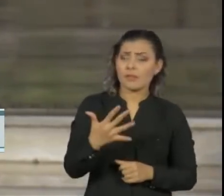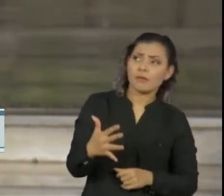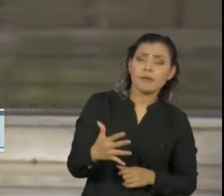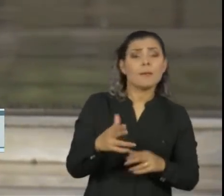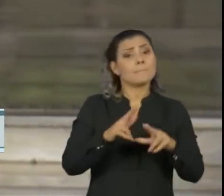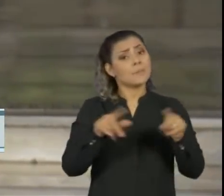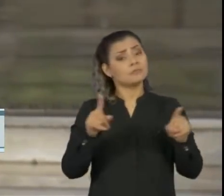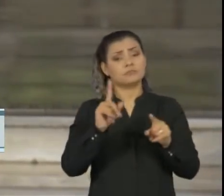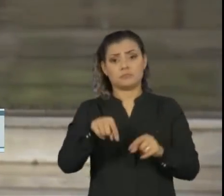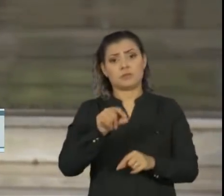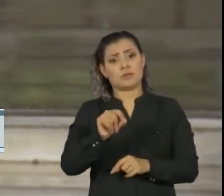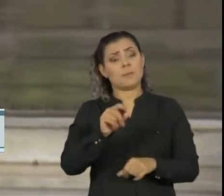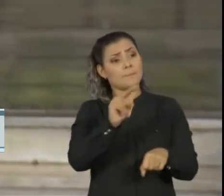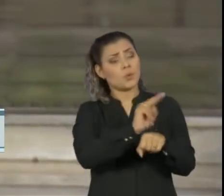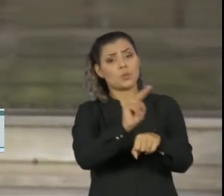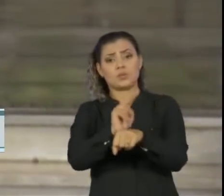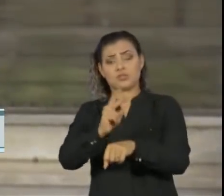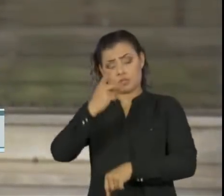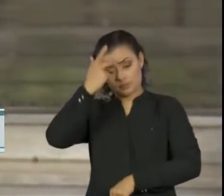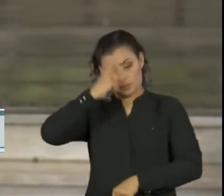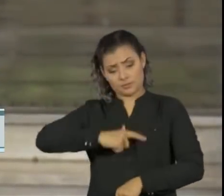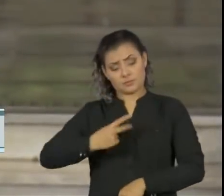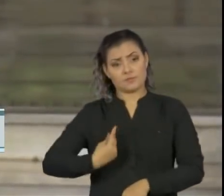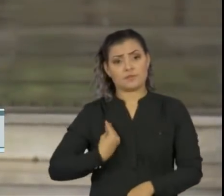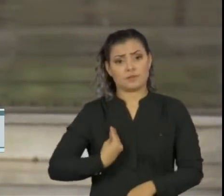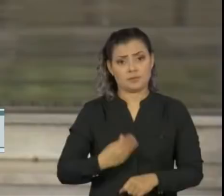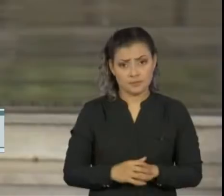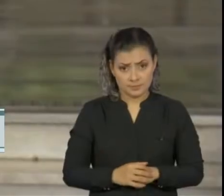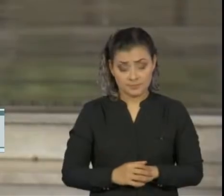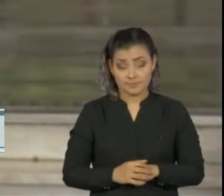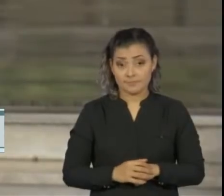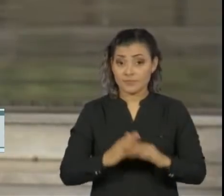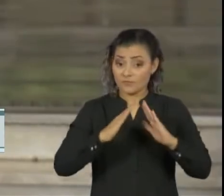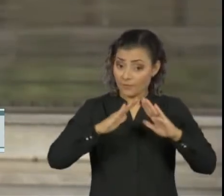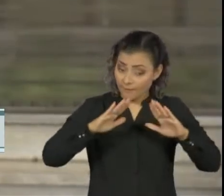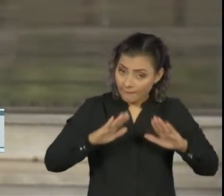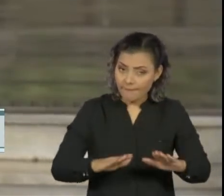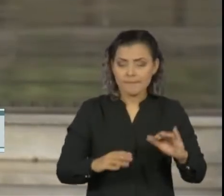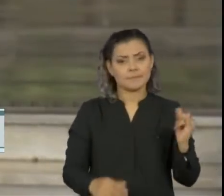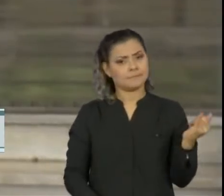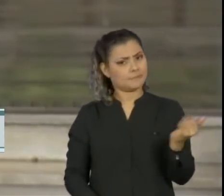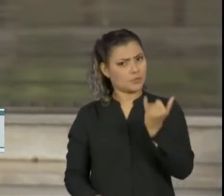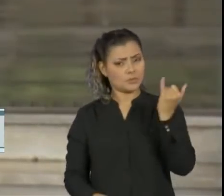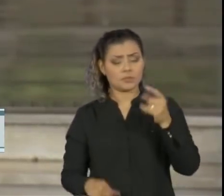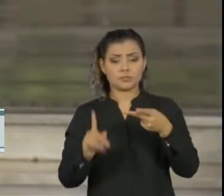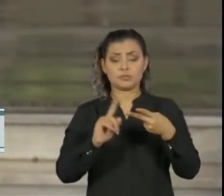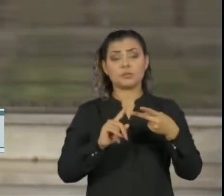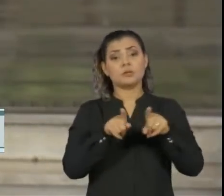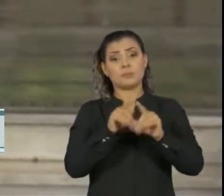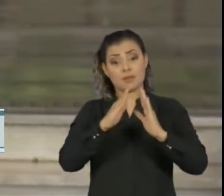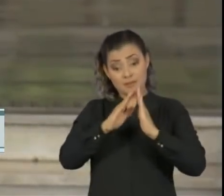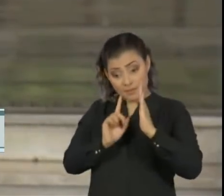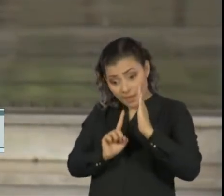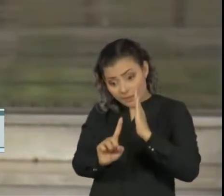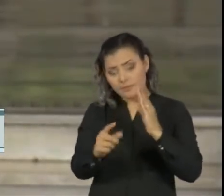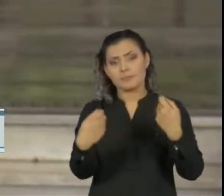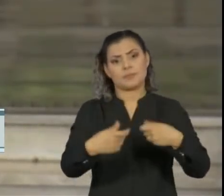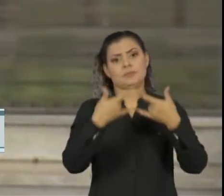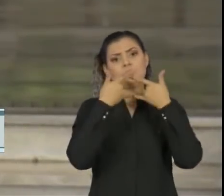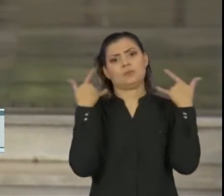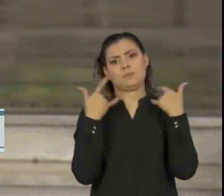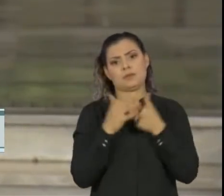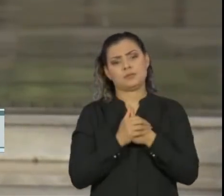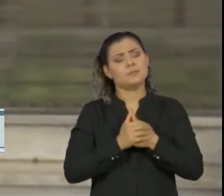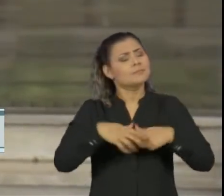que as pessoas se esqueçam de proteger a própria vida. Primeiro, ficando em casa sempre que possível. Segundo, ao sair, usarem máscaras e